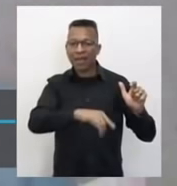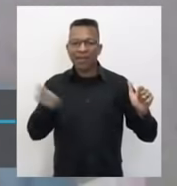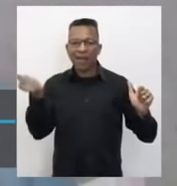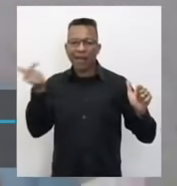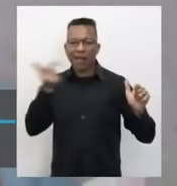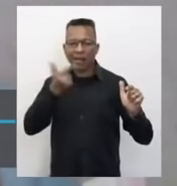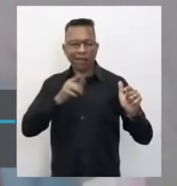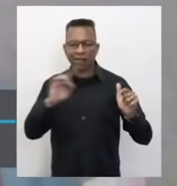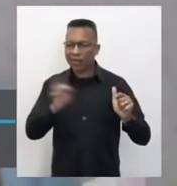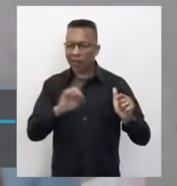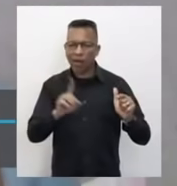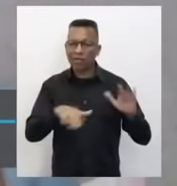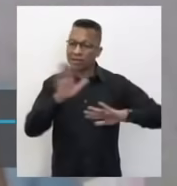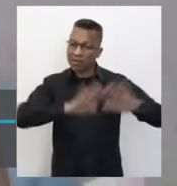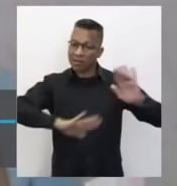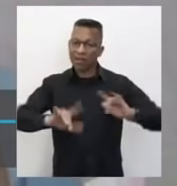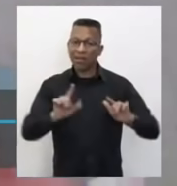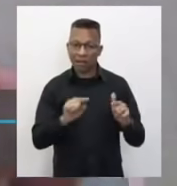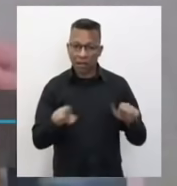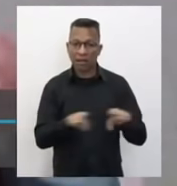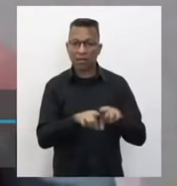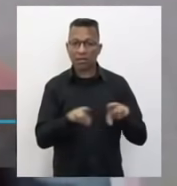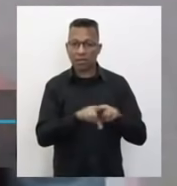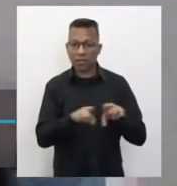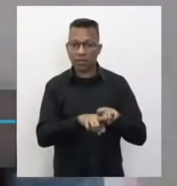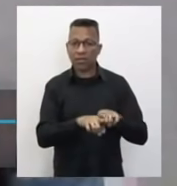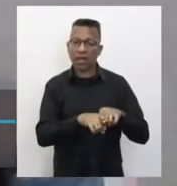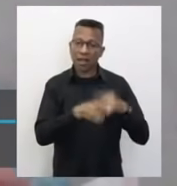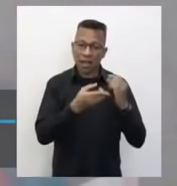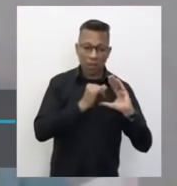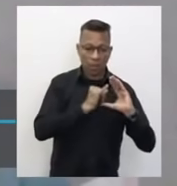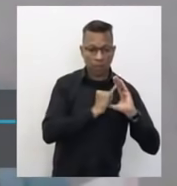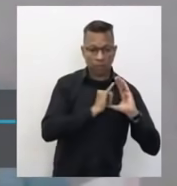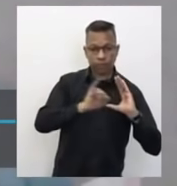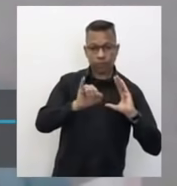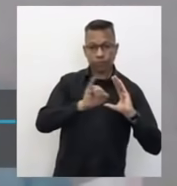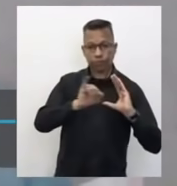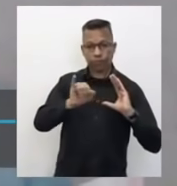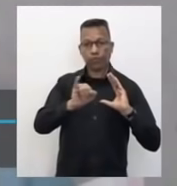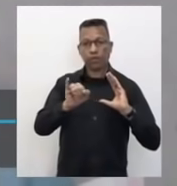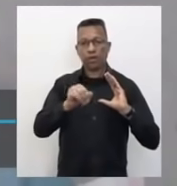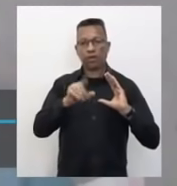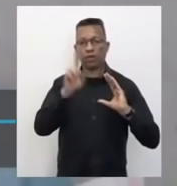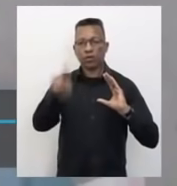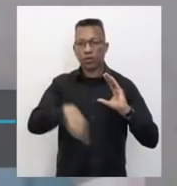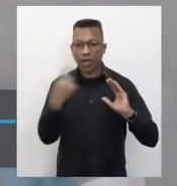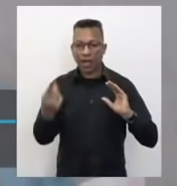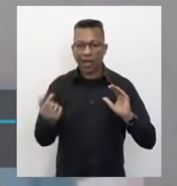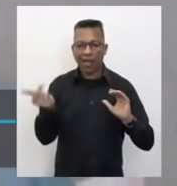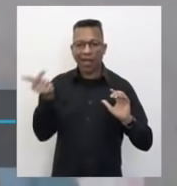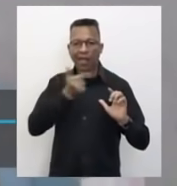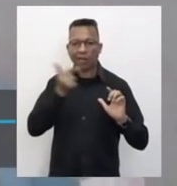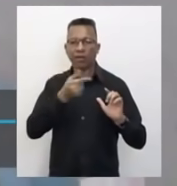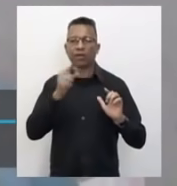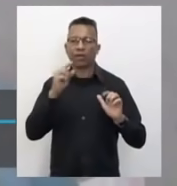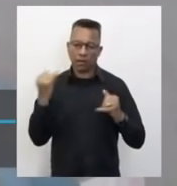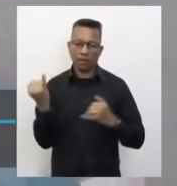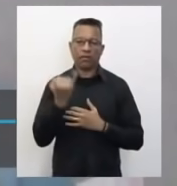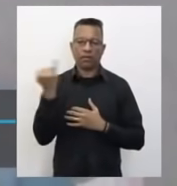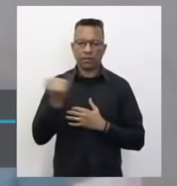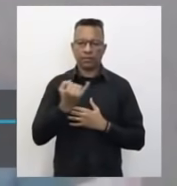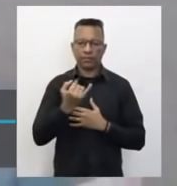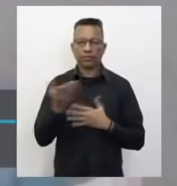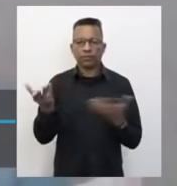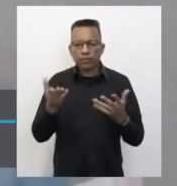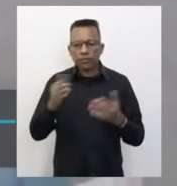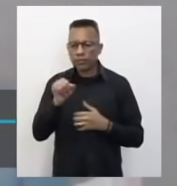não serve só para isso. Ele traz uma mensagem junto com o humor, o que é muito importante. Ju, vamos lá, o